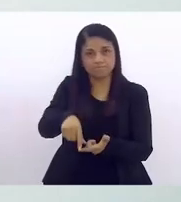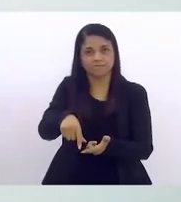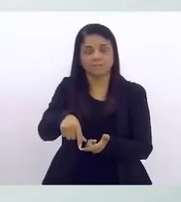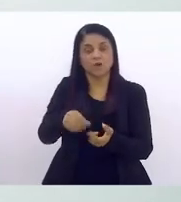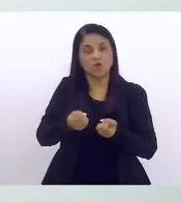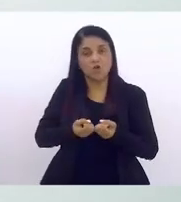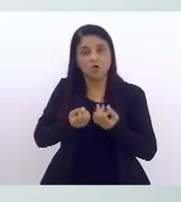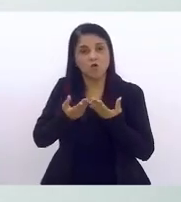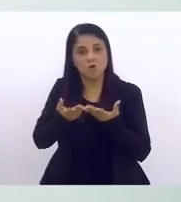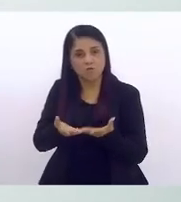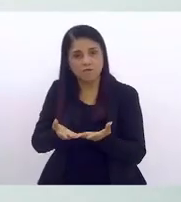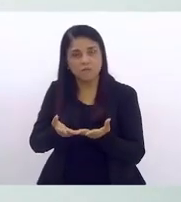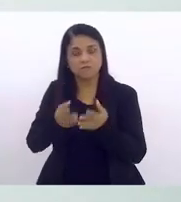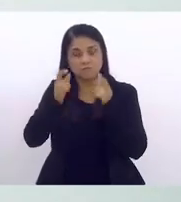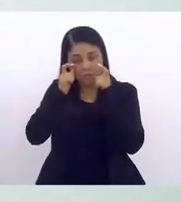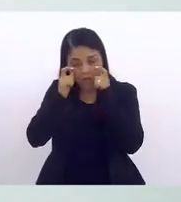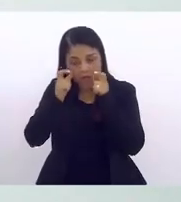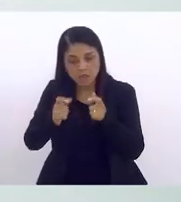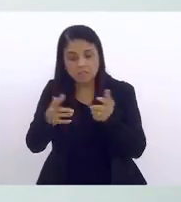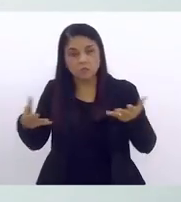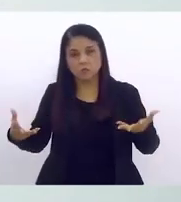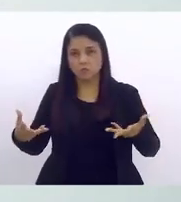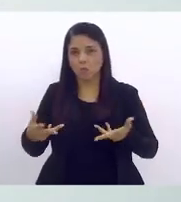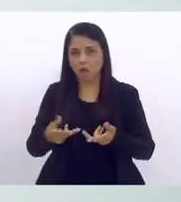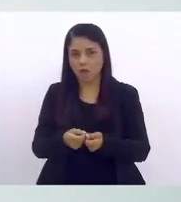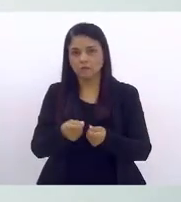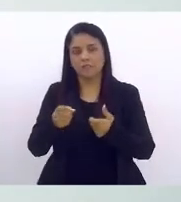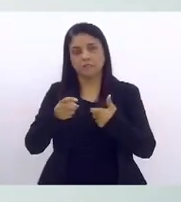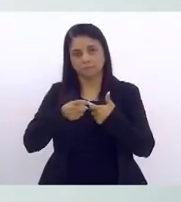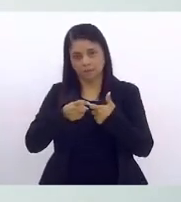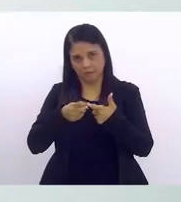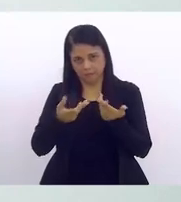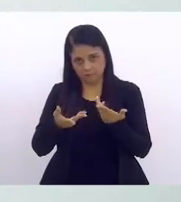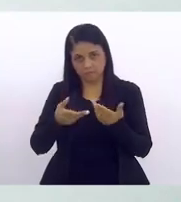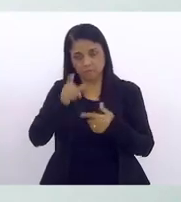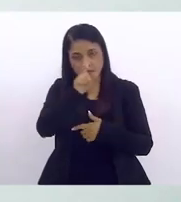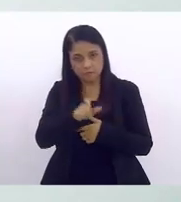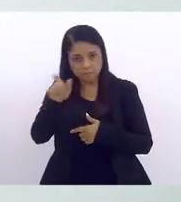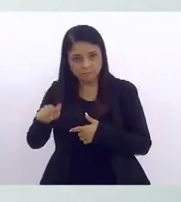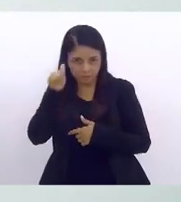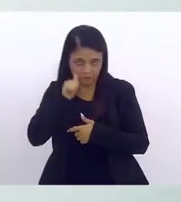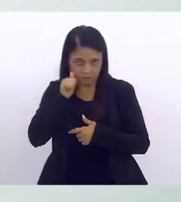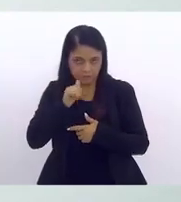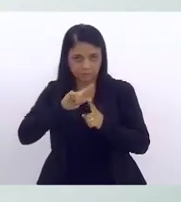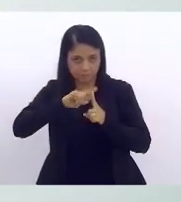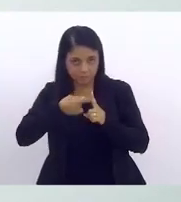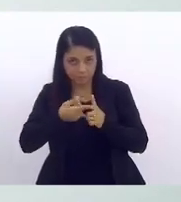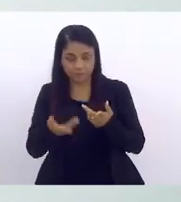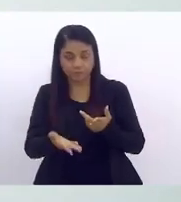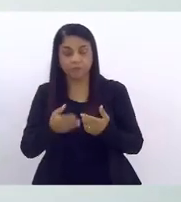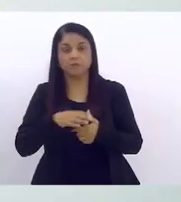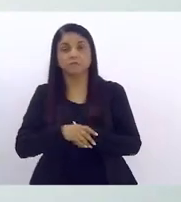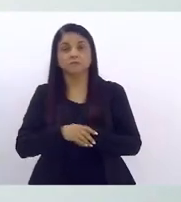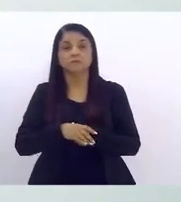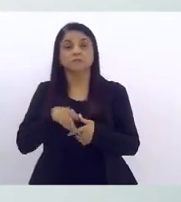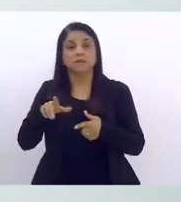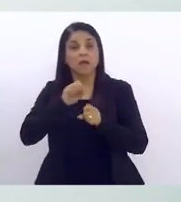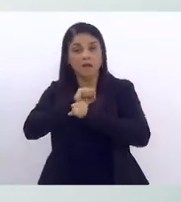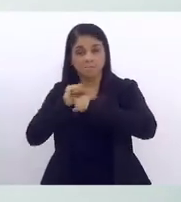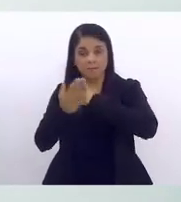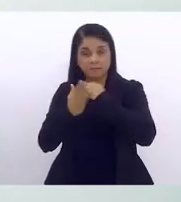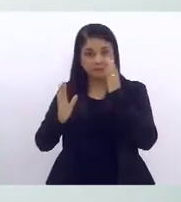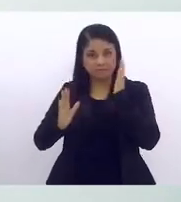uma atenção qualificada para essas pessoas. E aí, A pandemia ela desarticulou